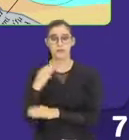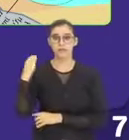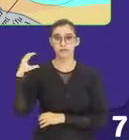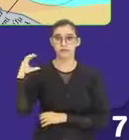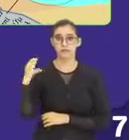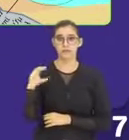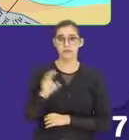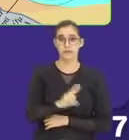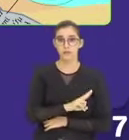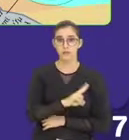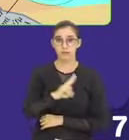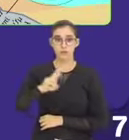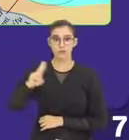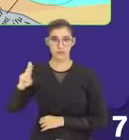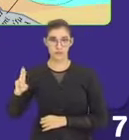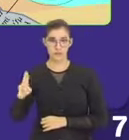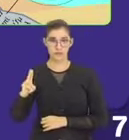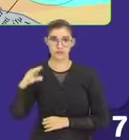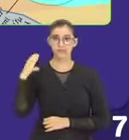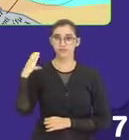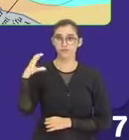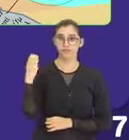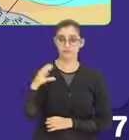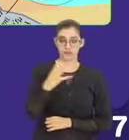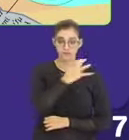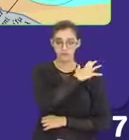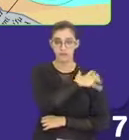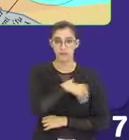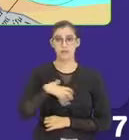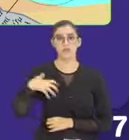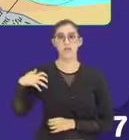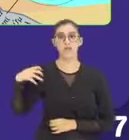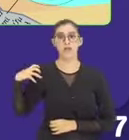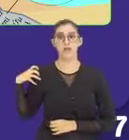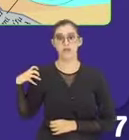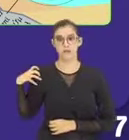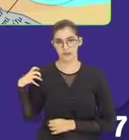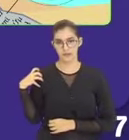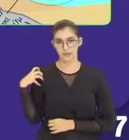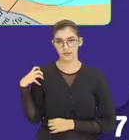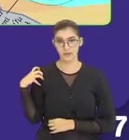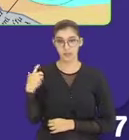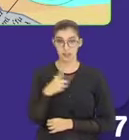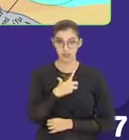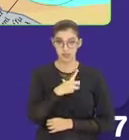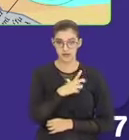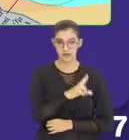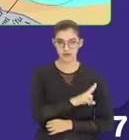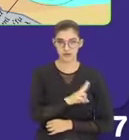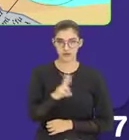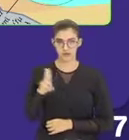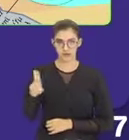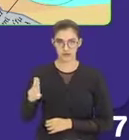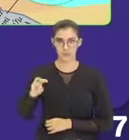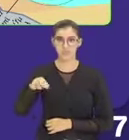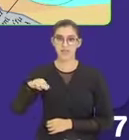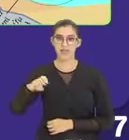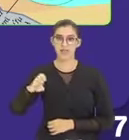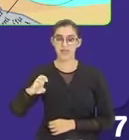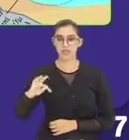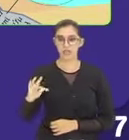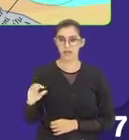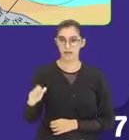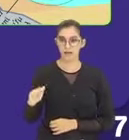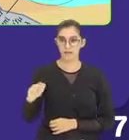nome da ciência de Aristóteles era chamada de metafísica. Então, para Aristóteles,